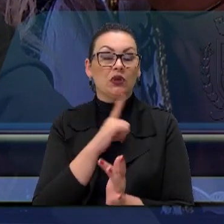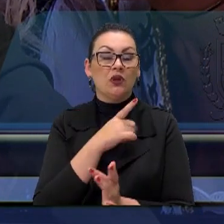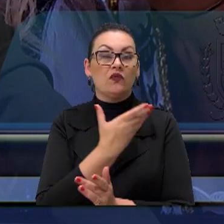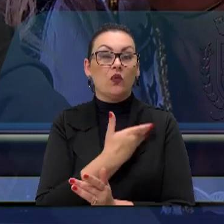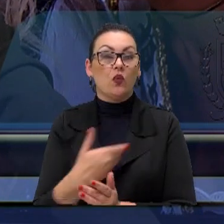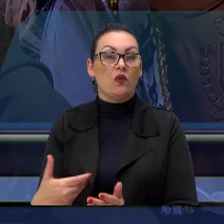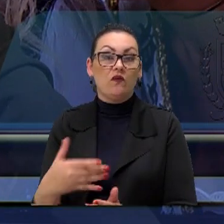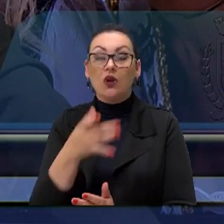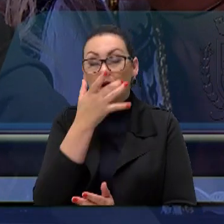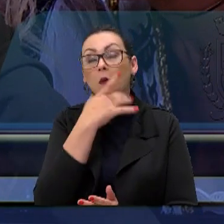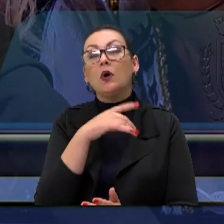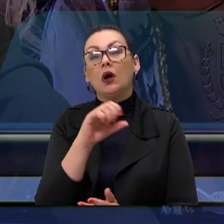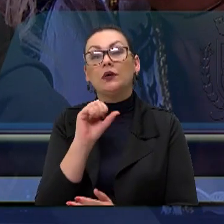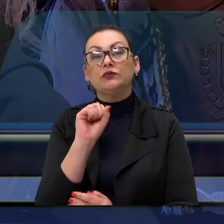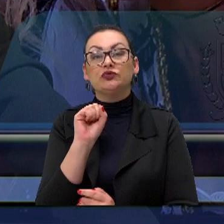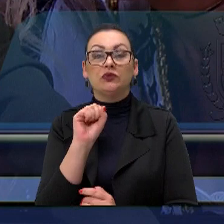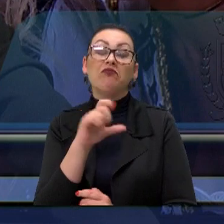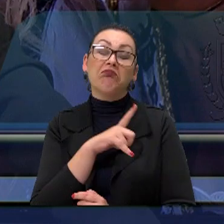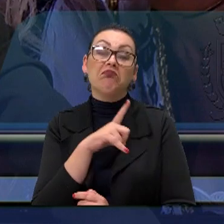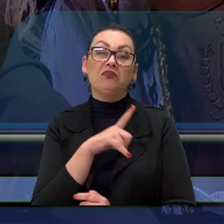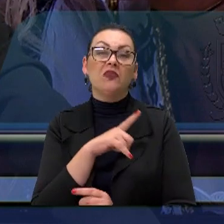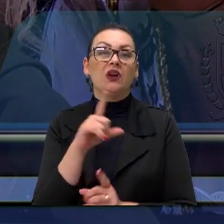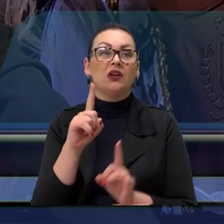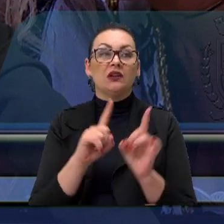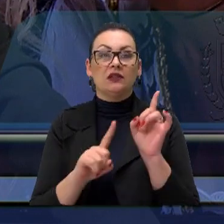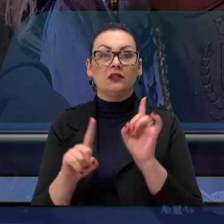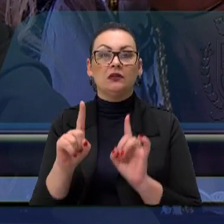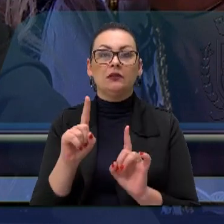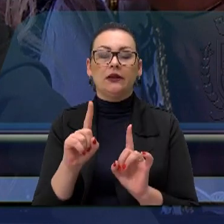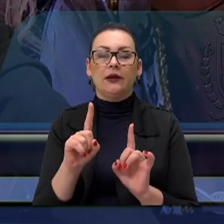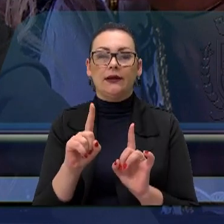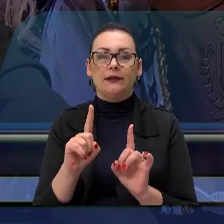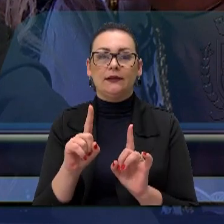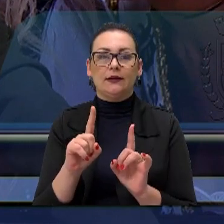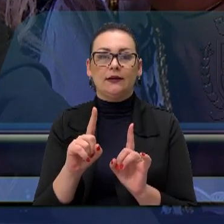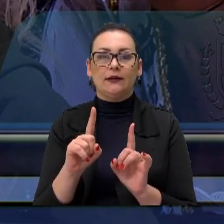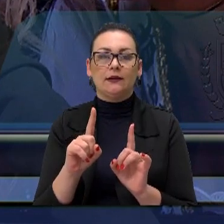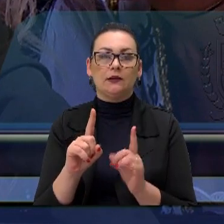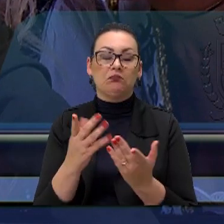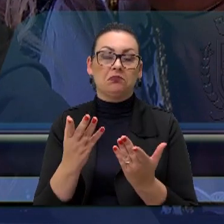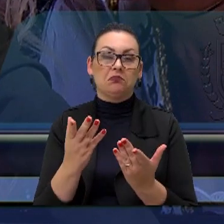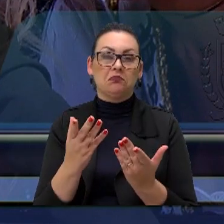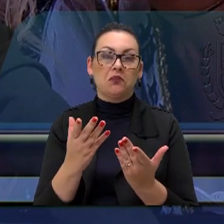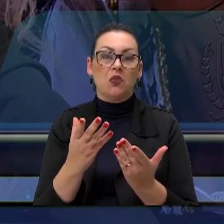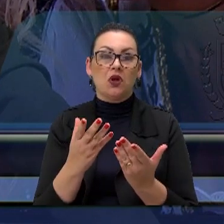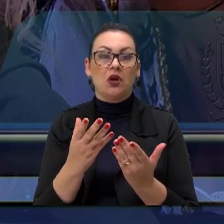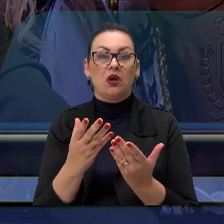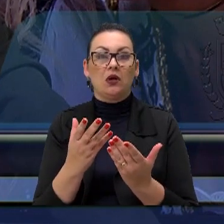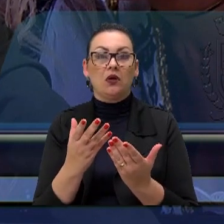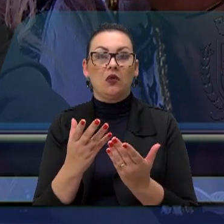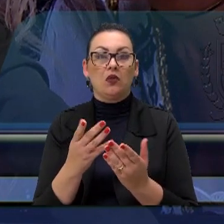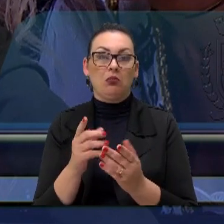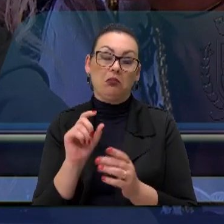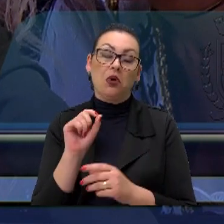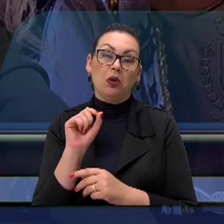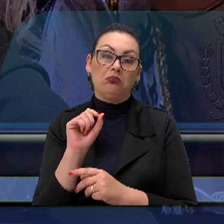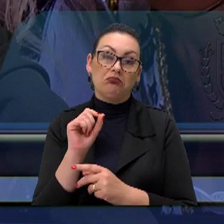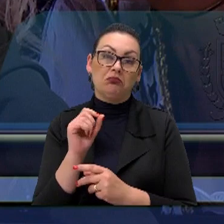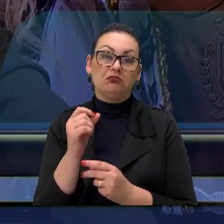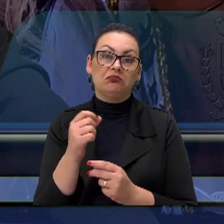governo, eu acho que vai ter alguma luz, pelo menos, Julci, naquilo que vocês